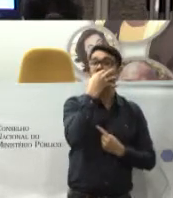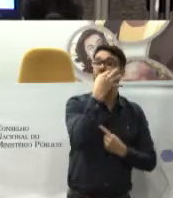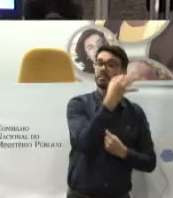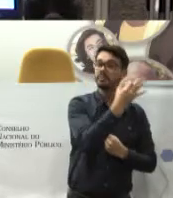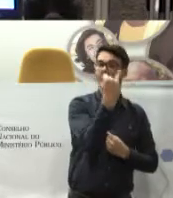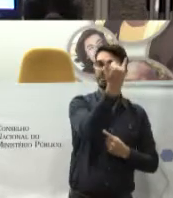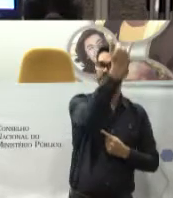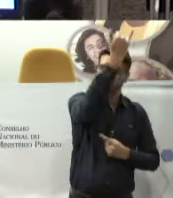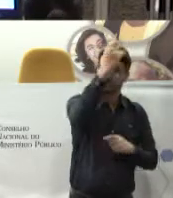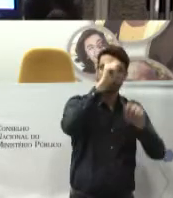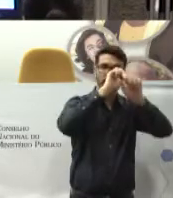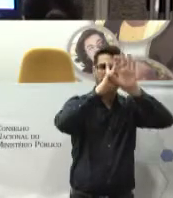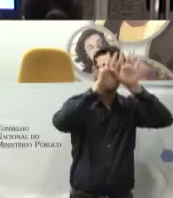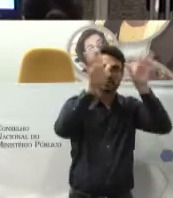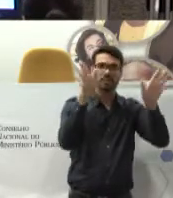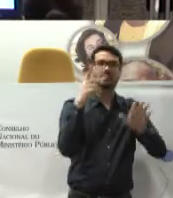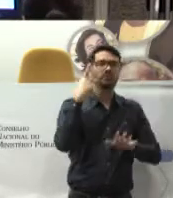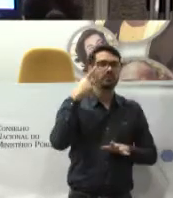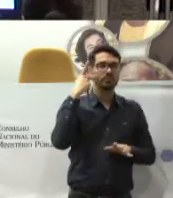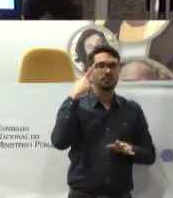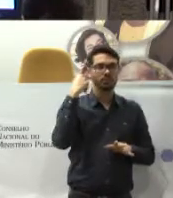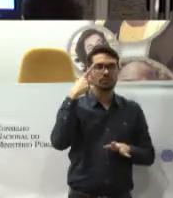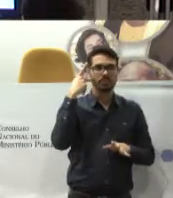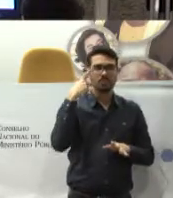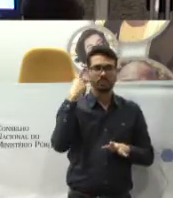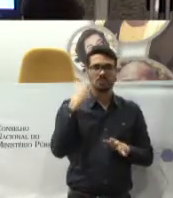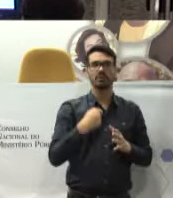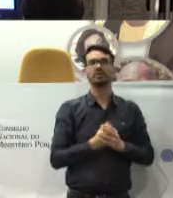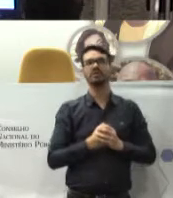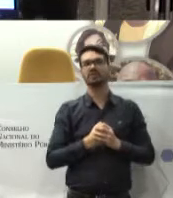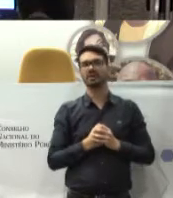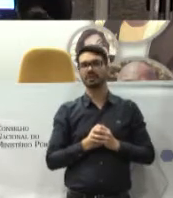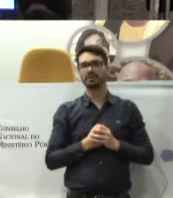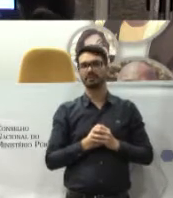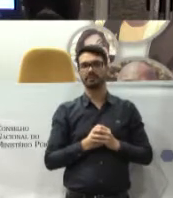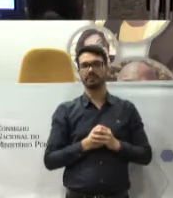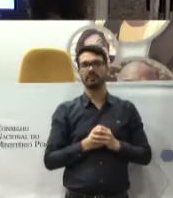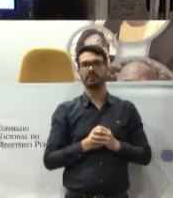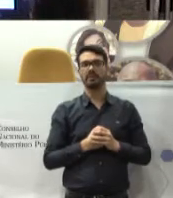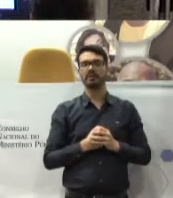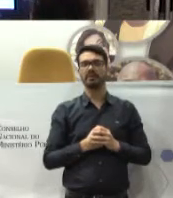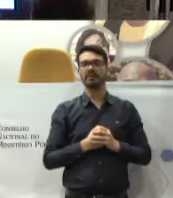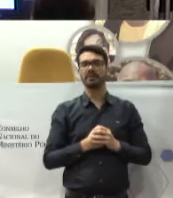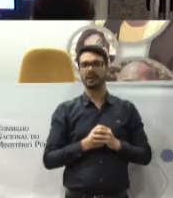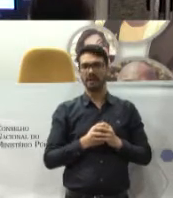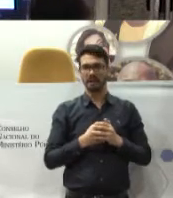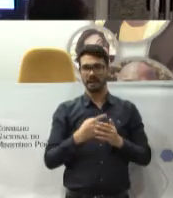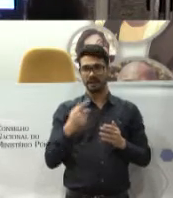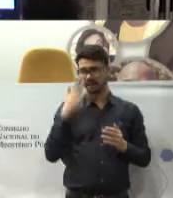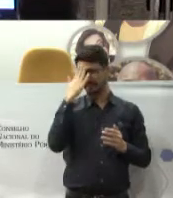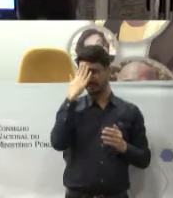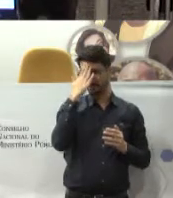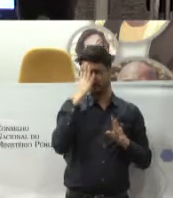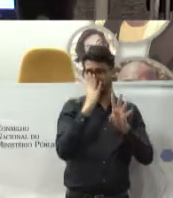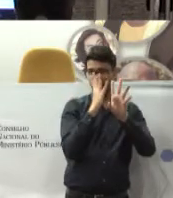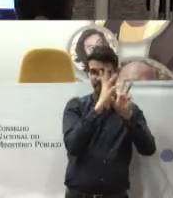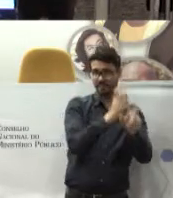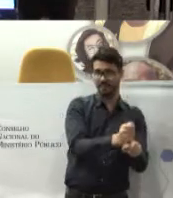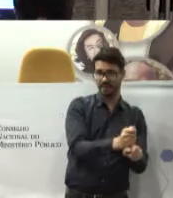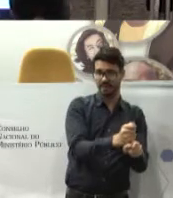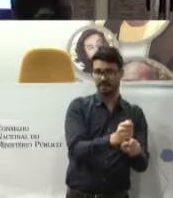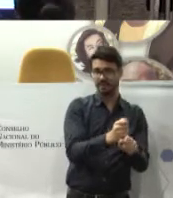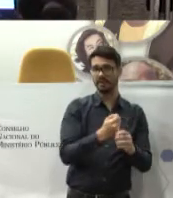importância e a transparência das políticas públicas também tem que ser demonstrada. Alguém de nós sabe como é que funciona a fila? Nem fila